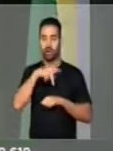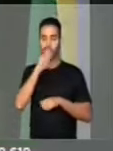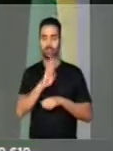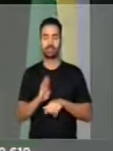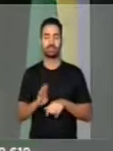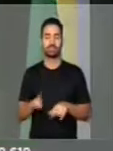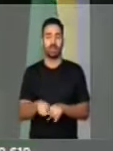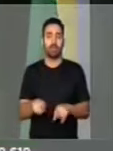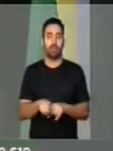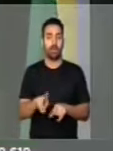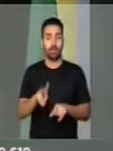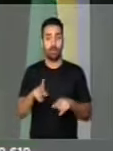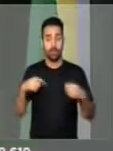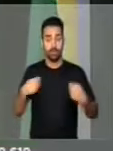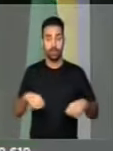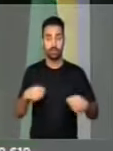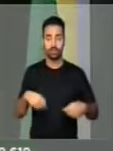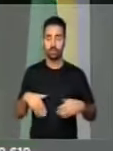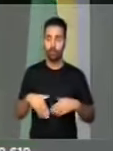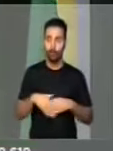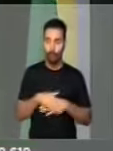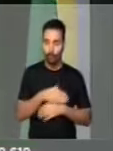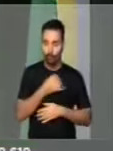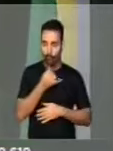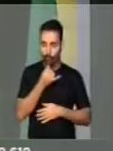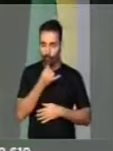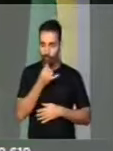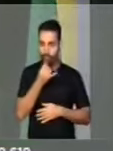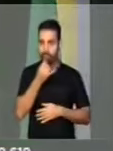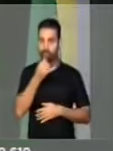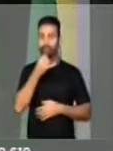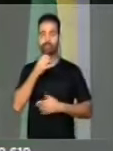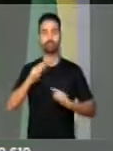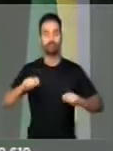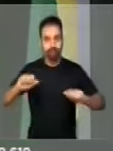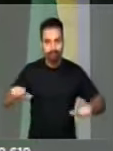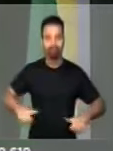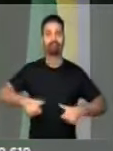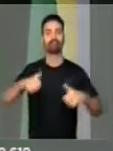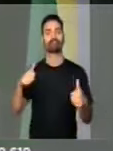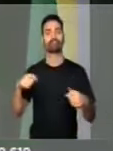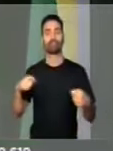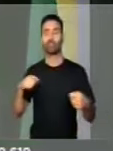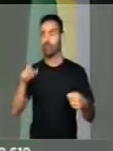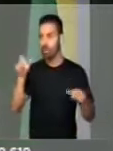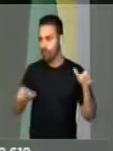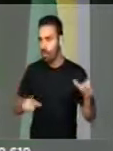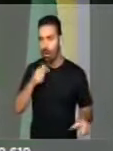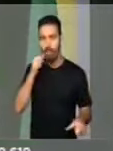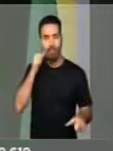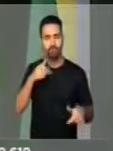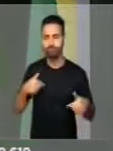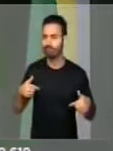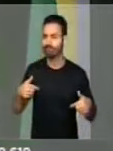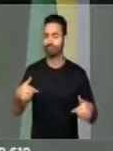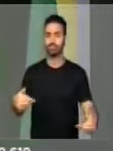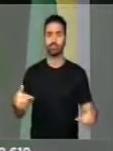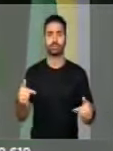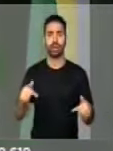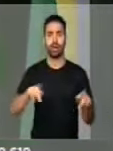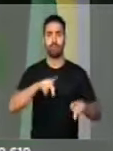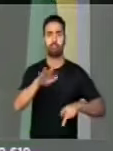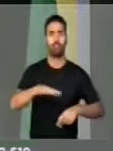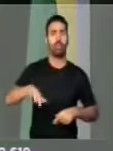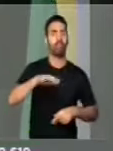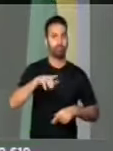precisa se levantar do seu abatimento, que precisa ter homens e mulheres dignos que lutem pelo seu povo e que também